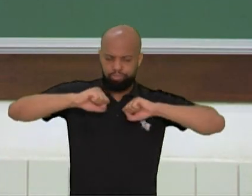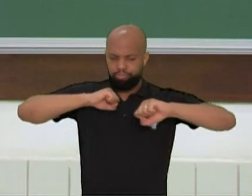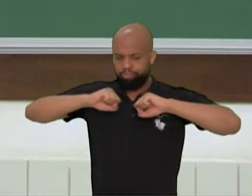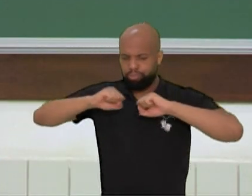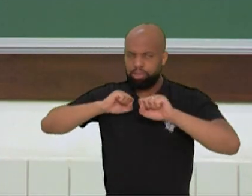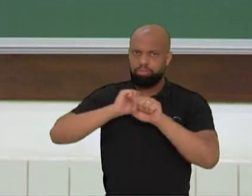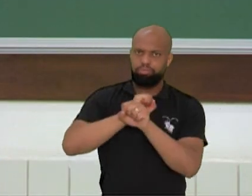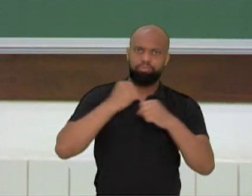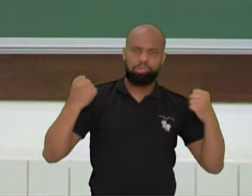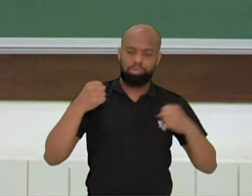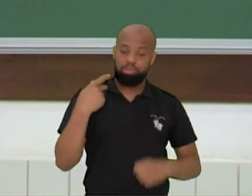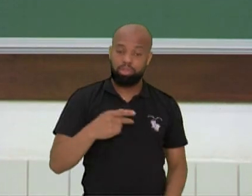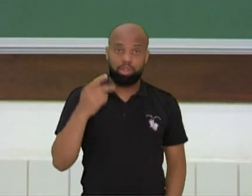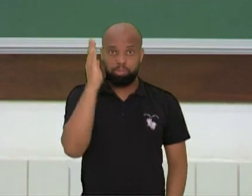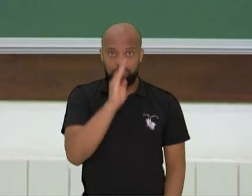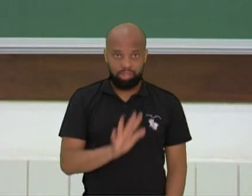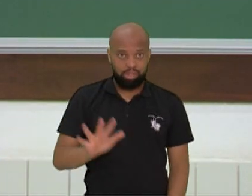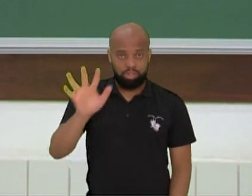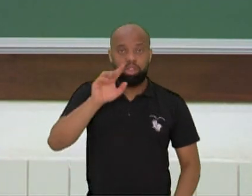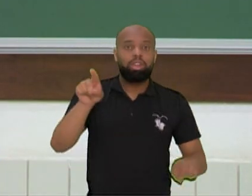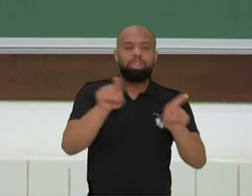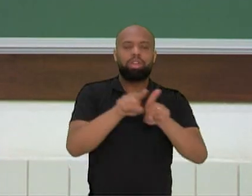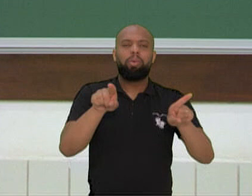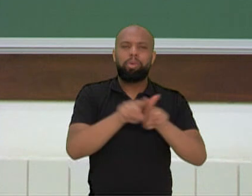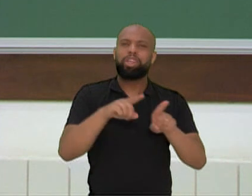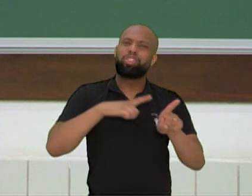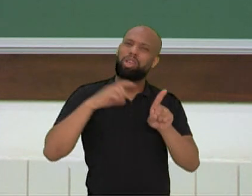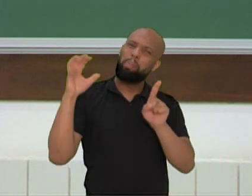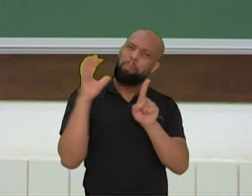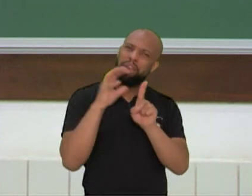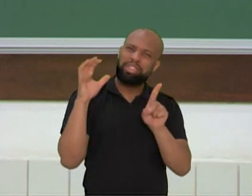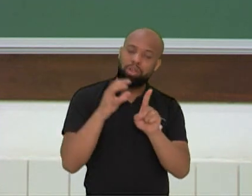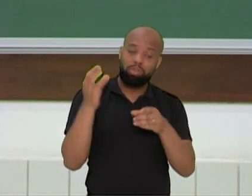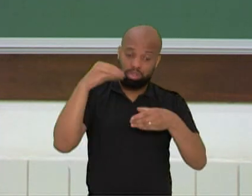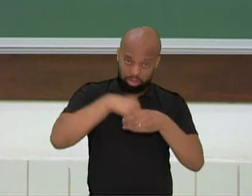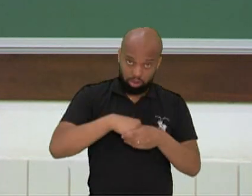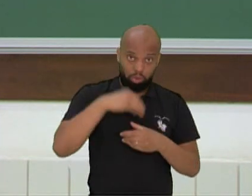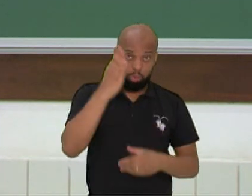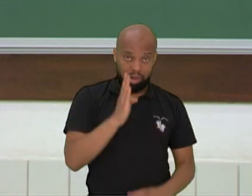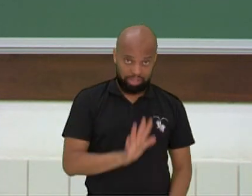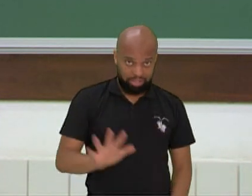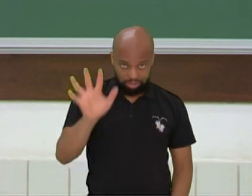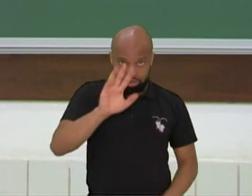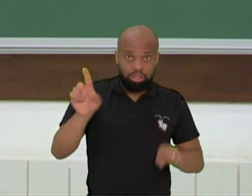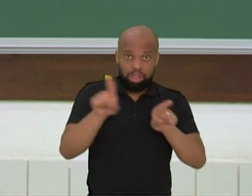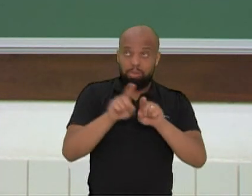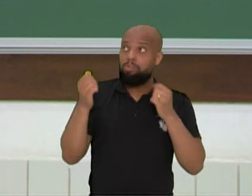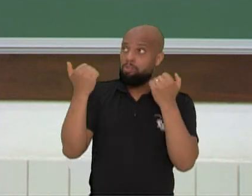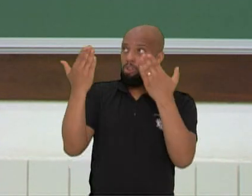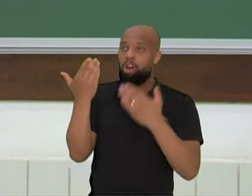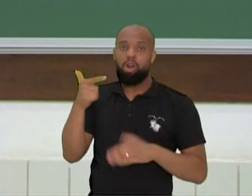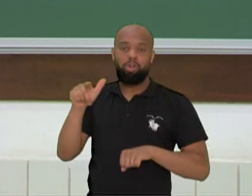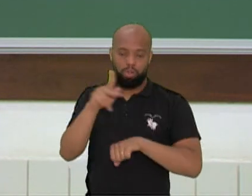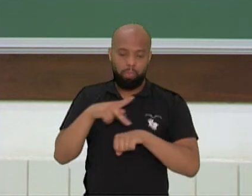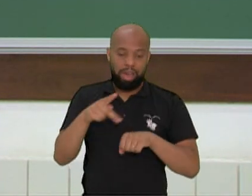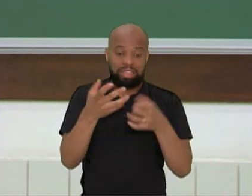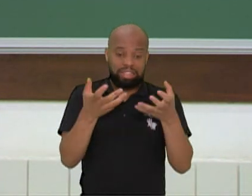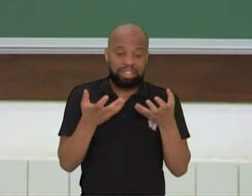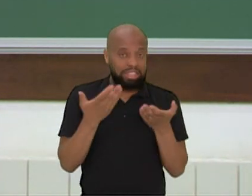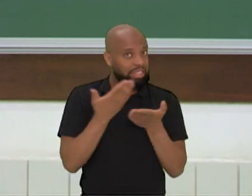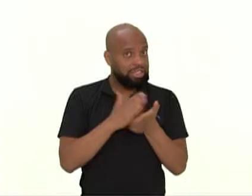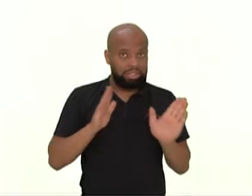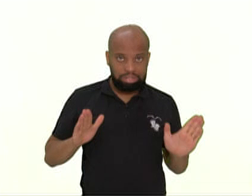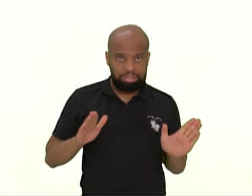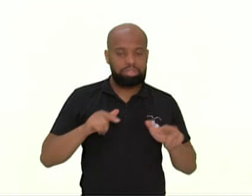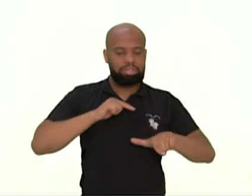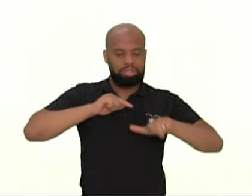As pressões nacionais e internacionais que o Brasil estava sofrendo pelo fim do trabalho